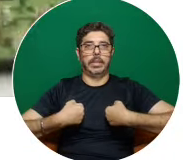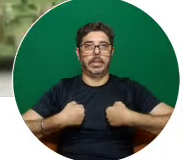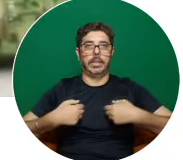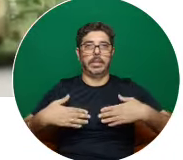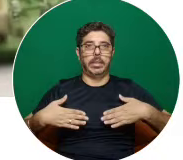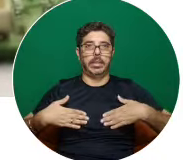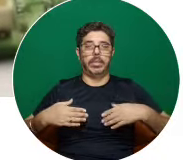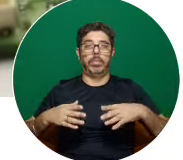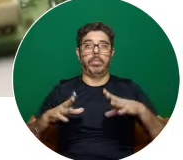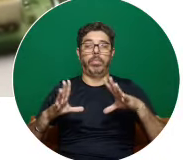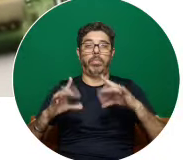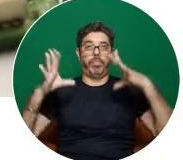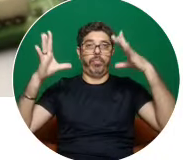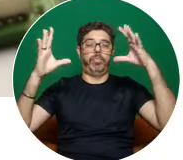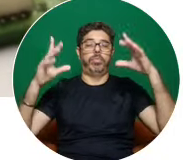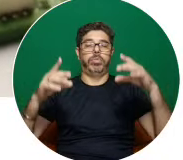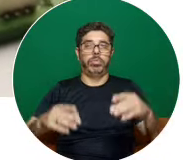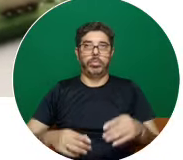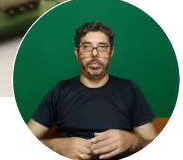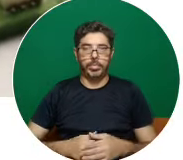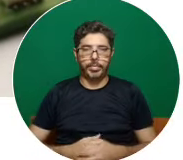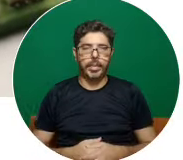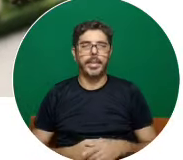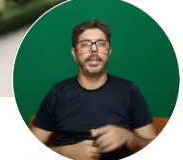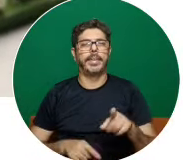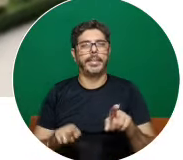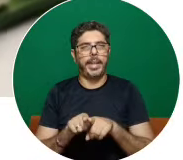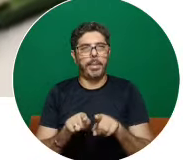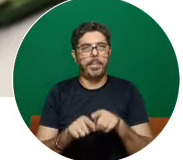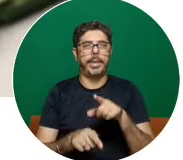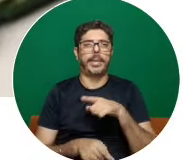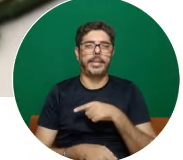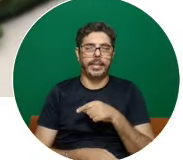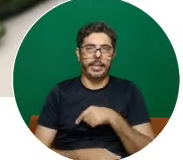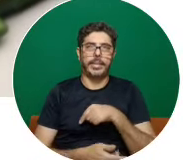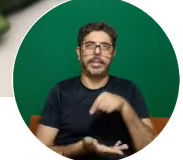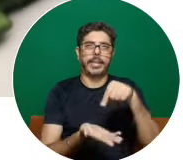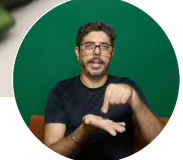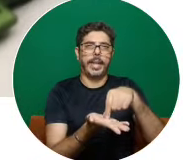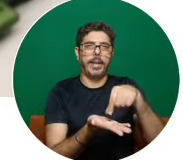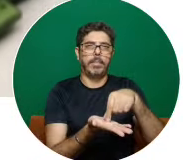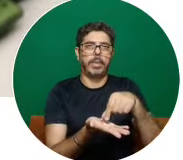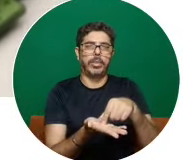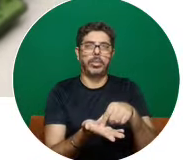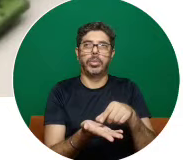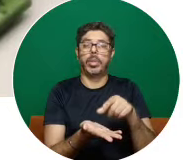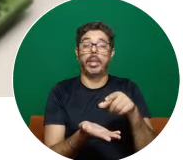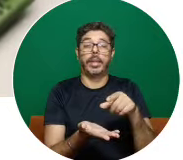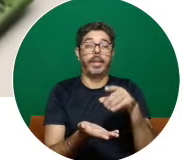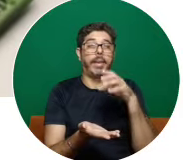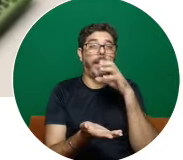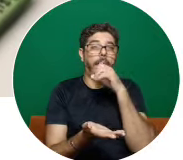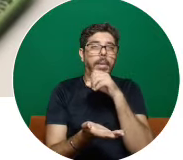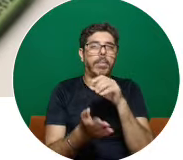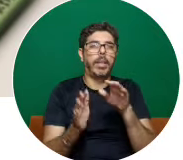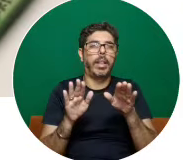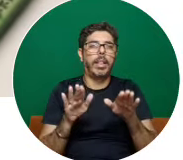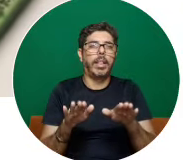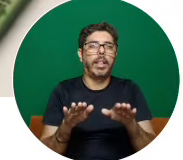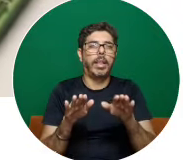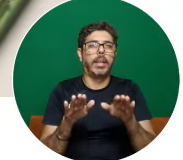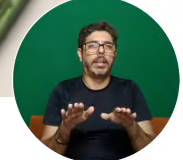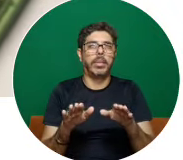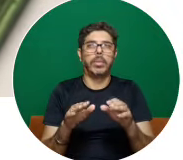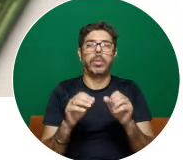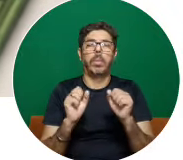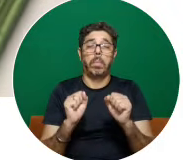paciente. Há muitas outras aplicações, em particular aquelas nas quais é desejável que a energia seja liberada mais lentamente.